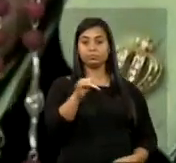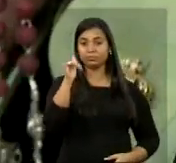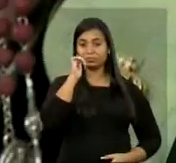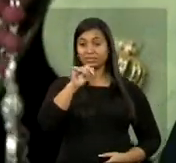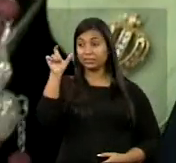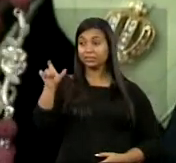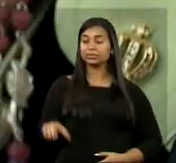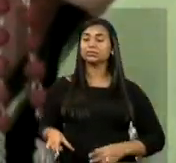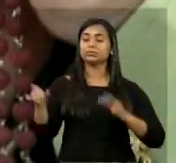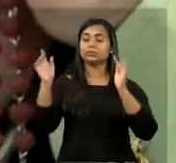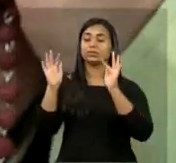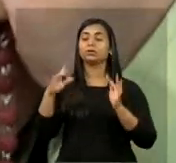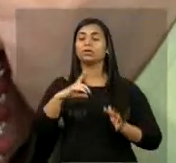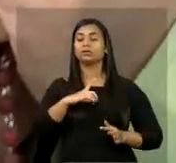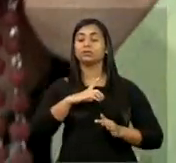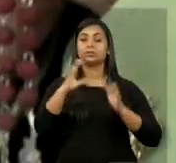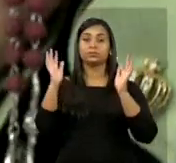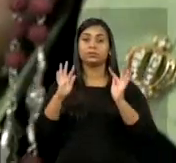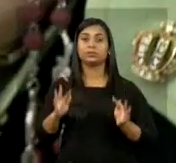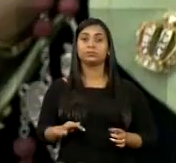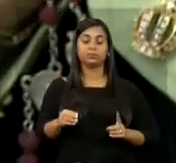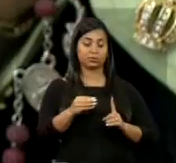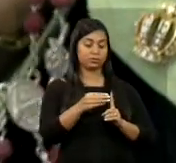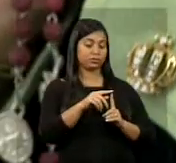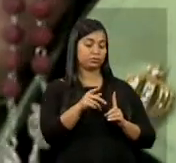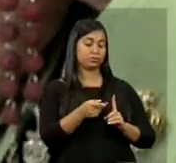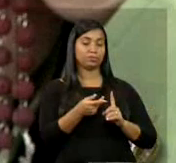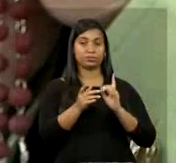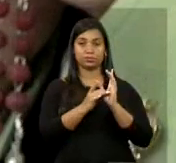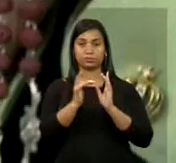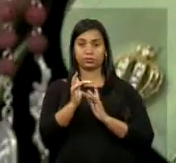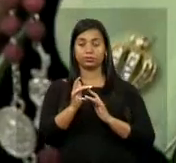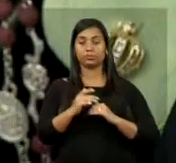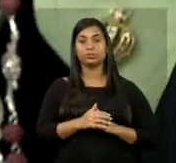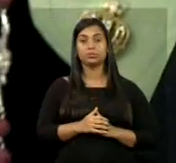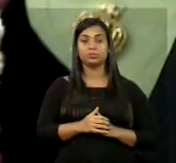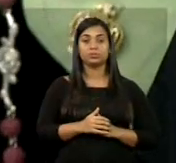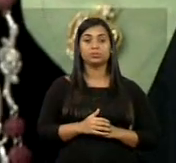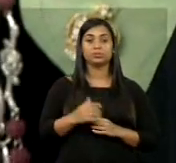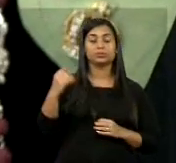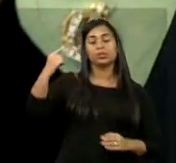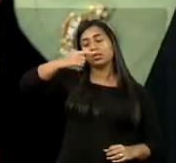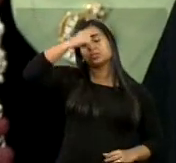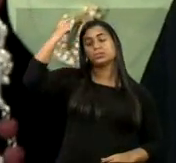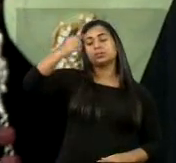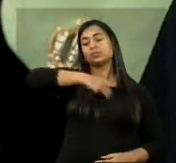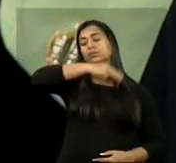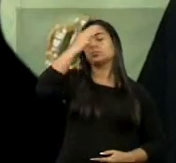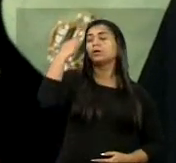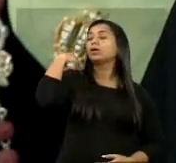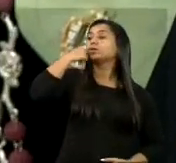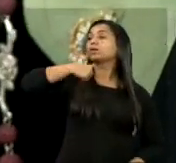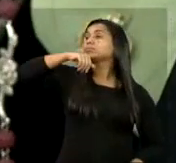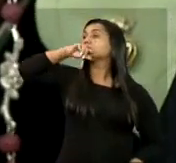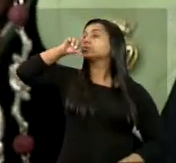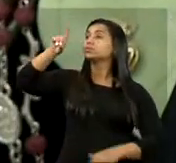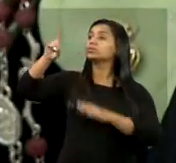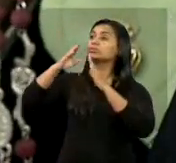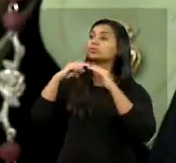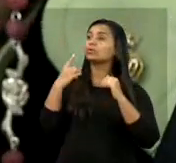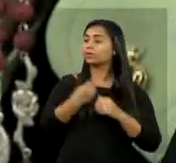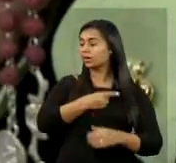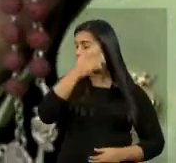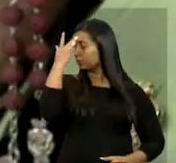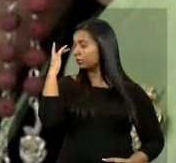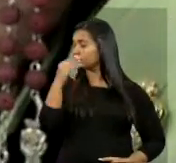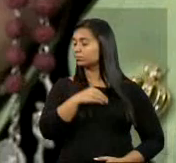Senhor é convosco. Bendita sois vós entre as mulheres, e bendito é o fruto do vosso ventre, Jesus. Santa Maria, Mãe de